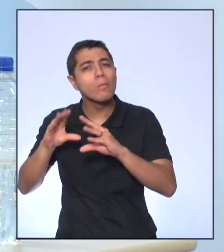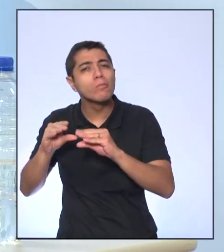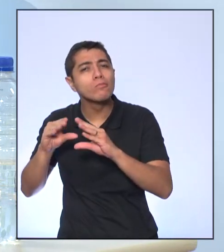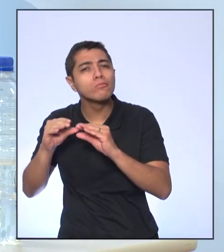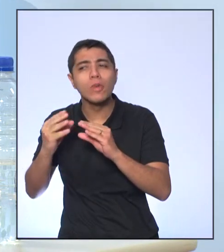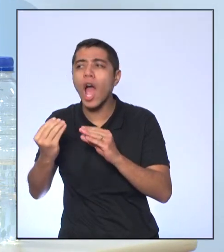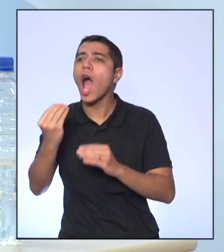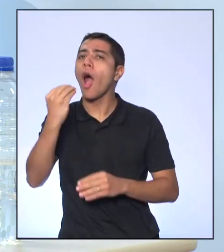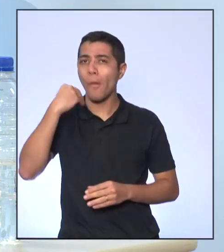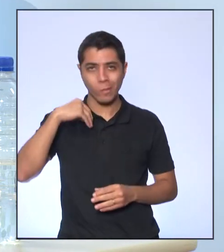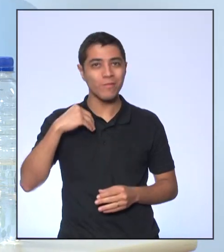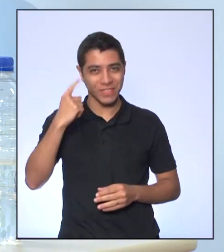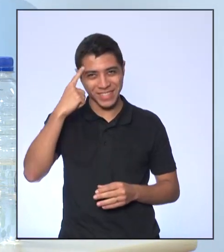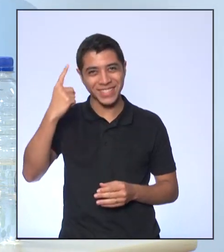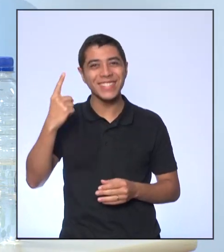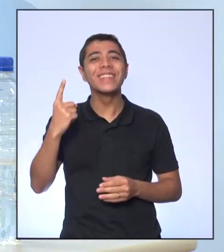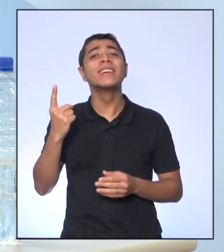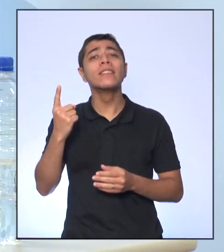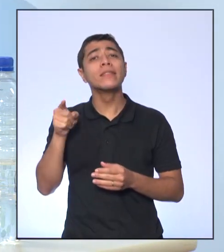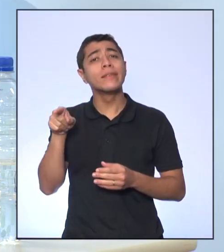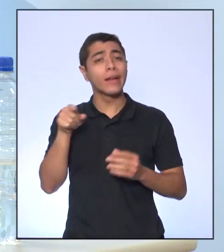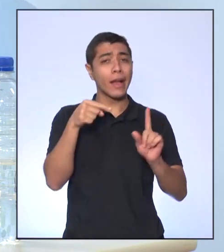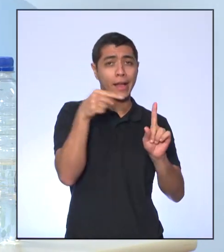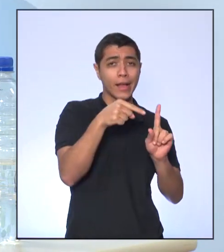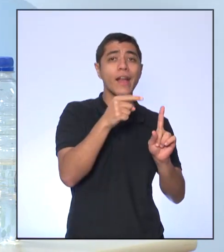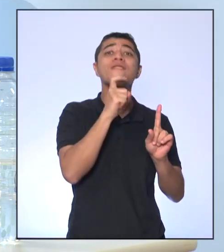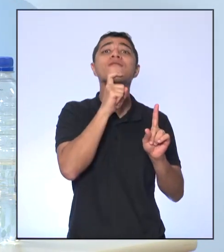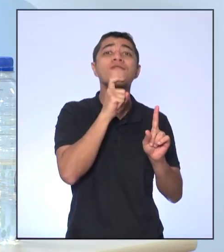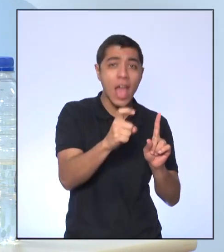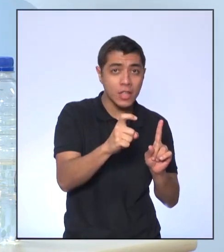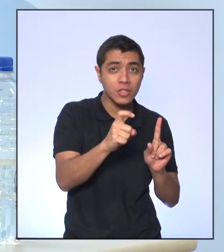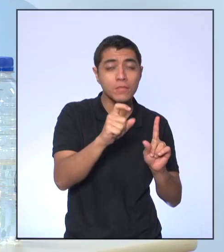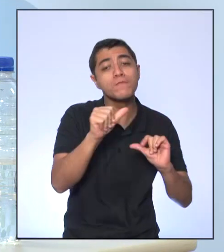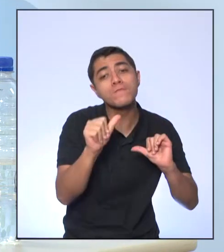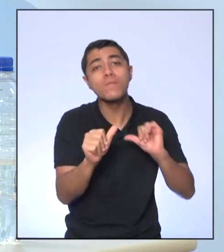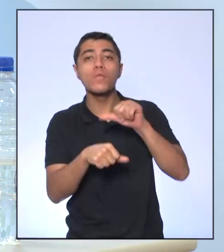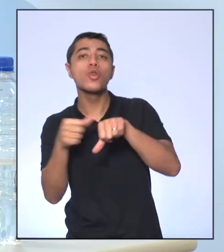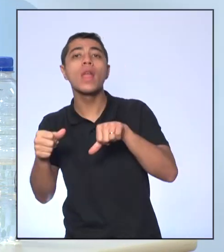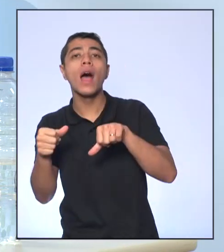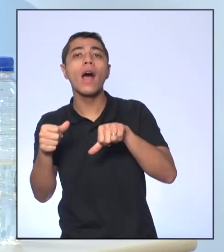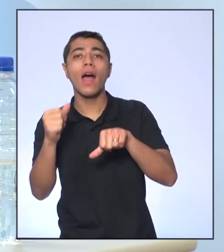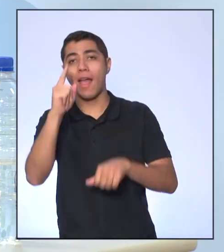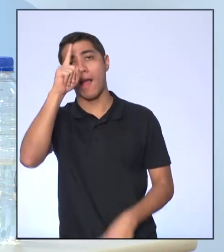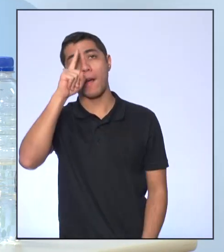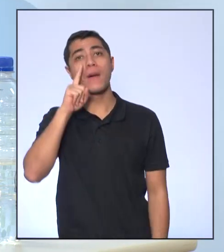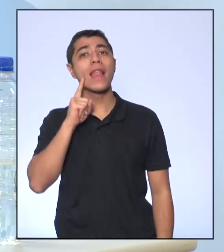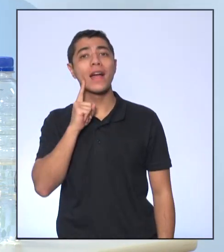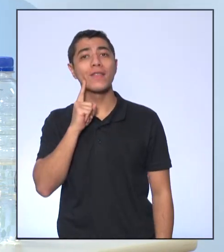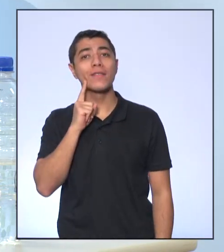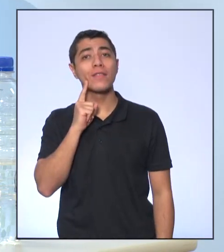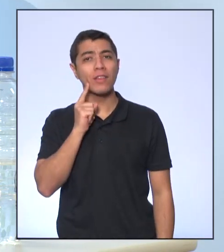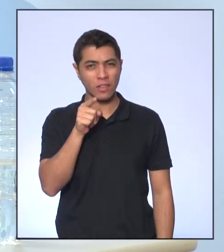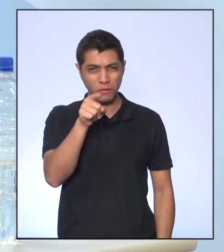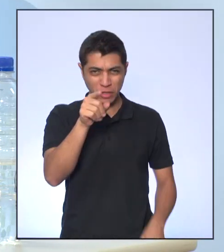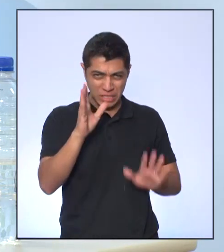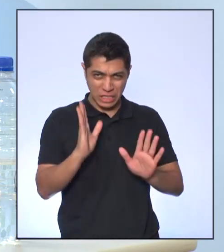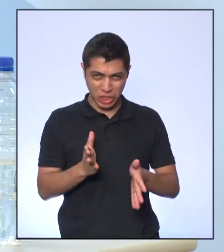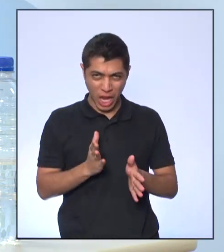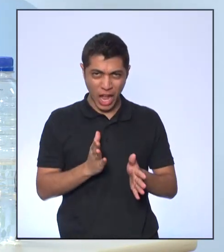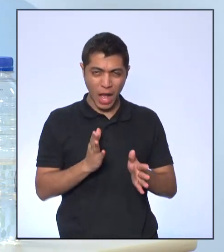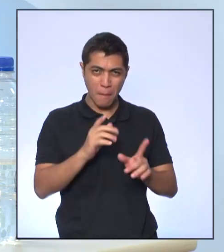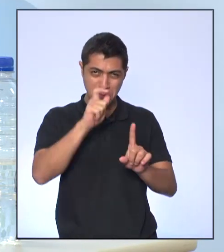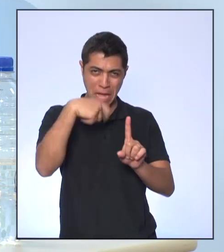e ela passou a ser amarela. O gosto. Alguém aí da casa já comeu uma banana verde? Ela tem um gosto